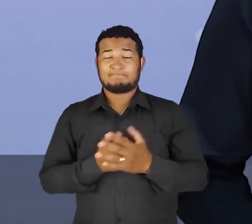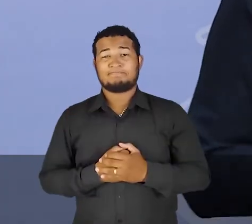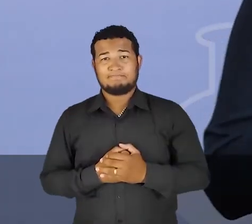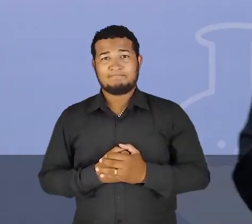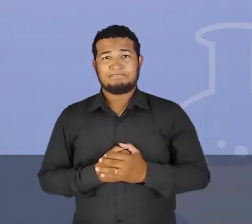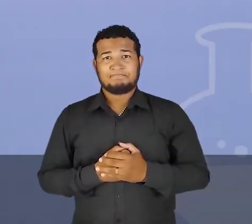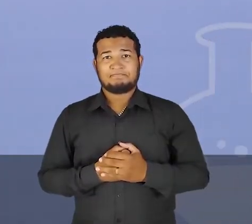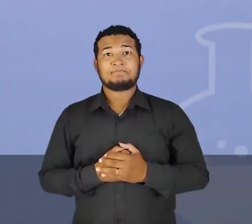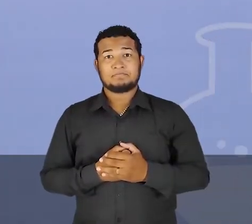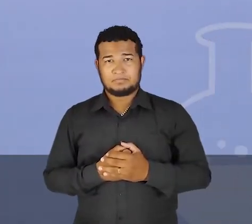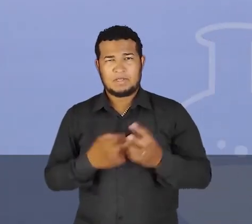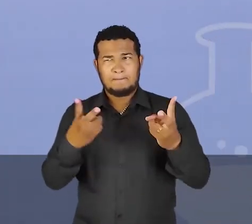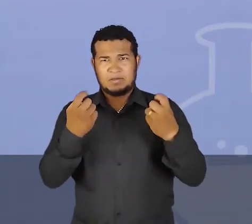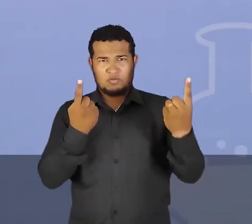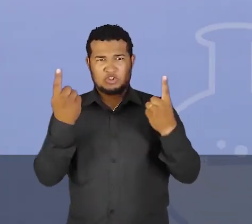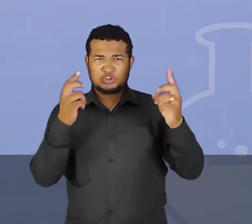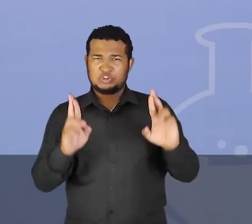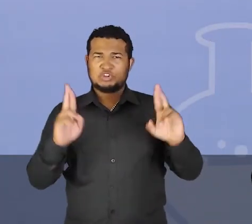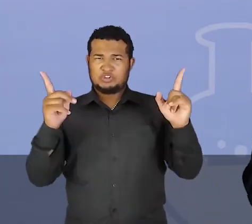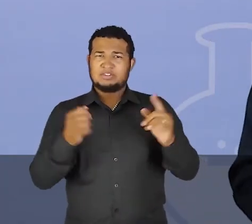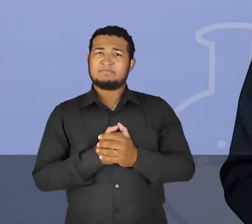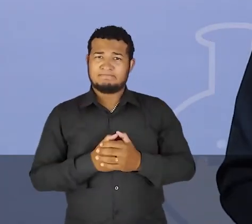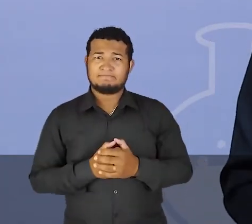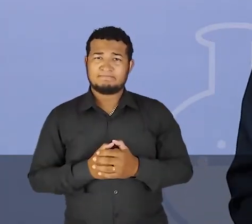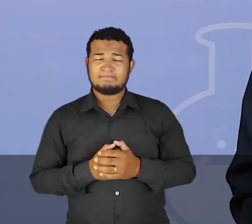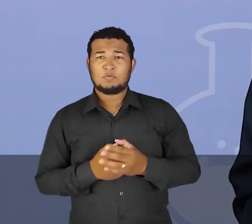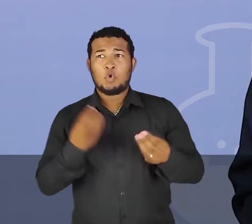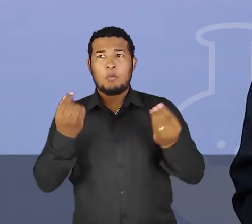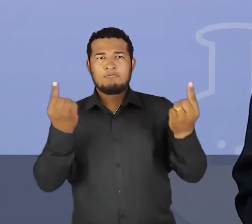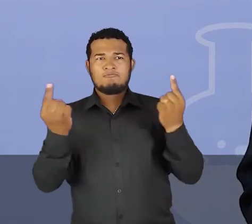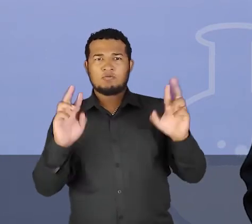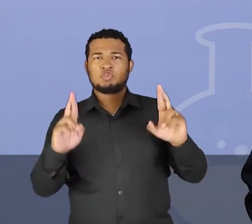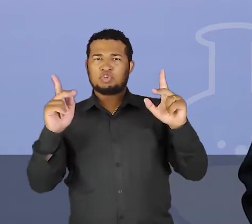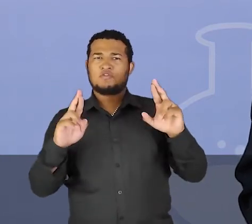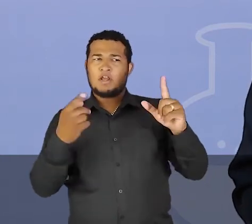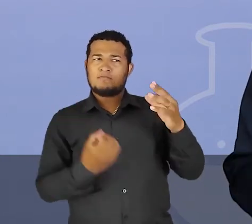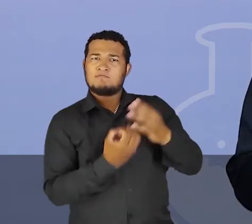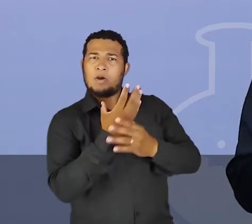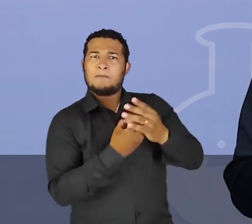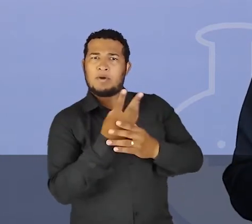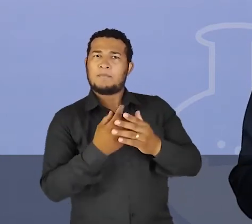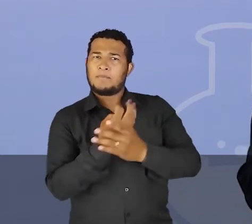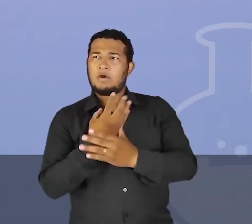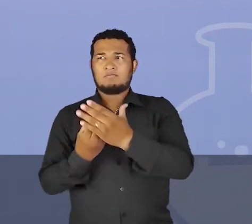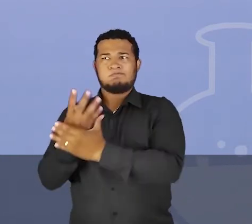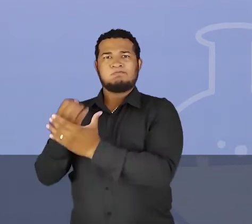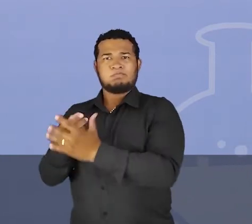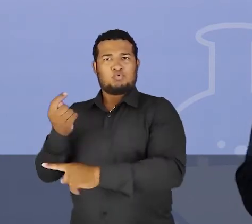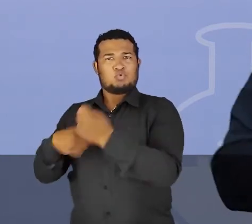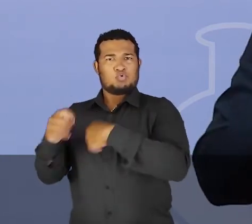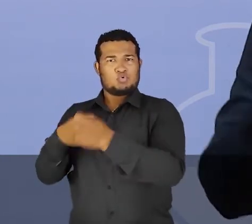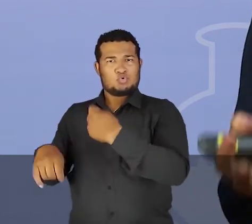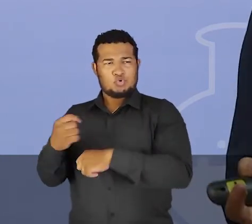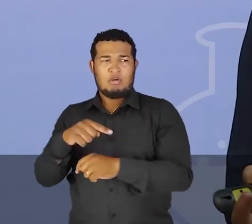comigo. Notou a diferença? Viu como é diferente a produção do